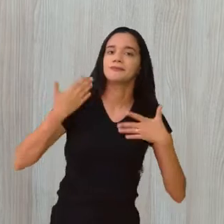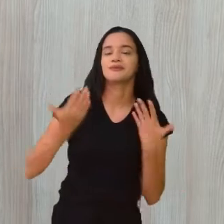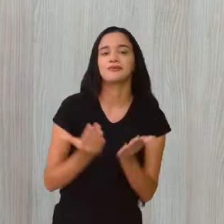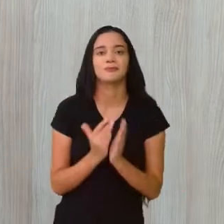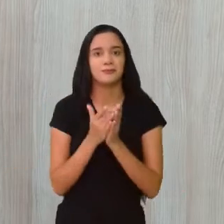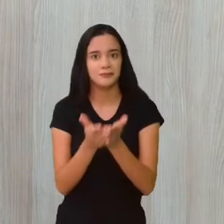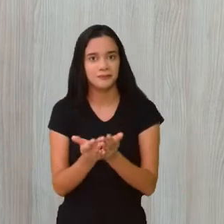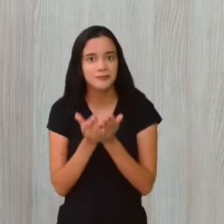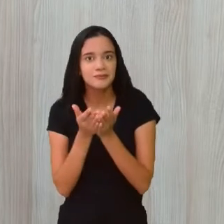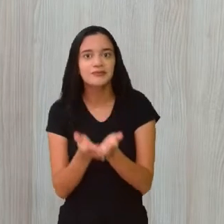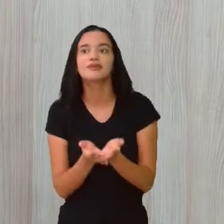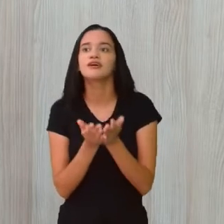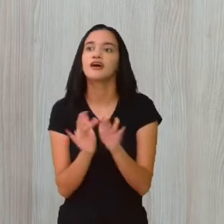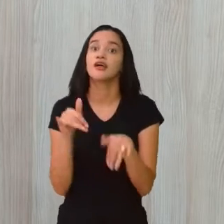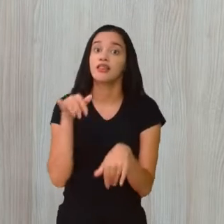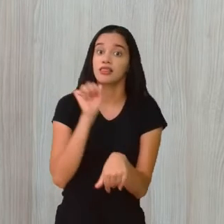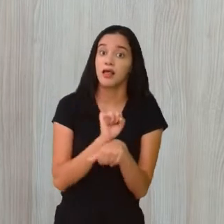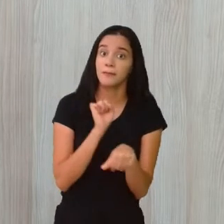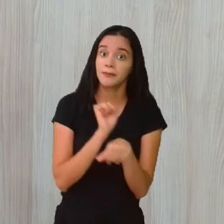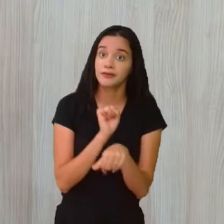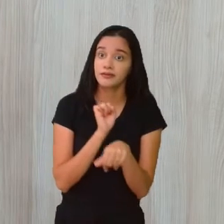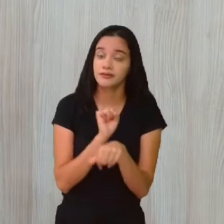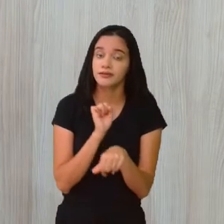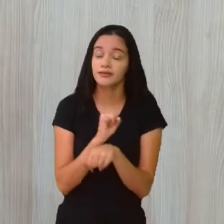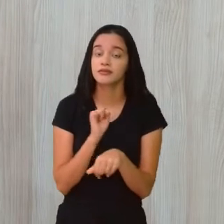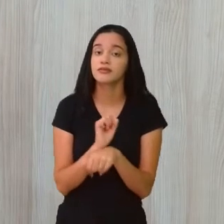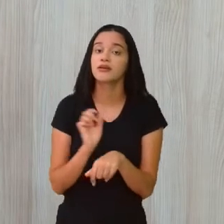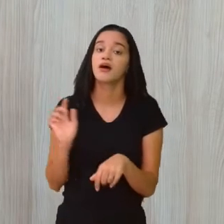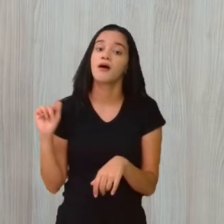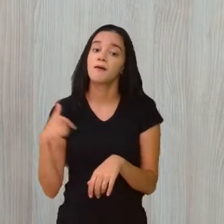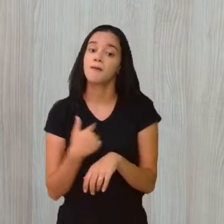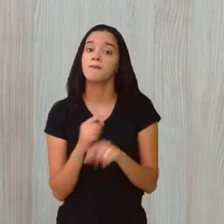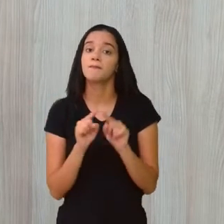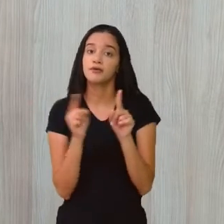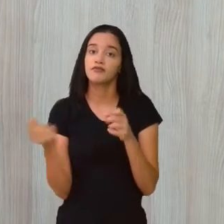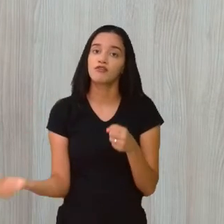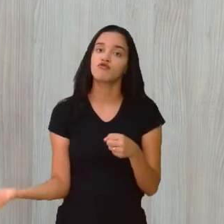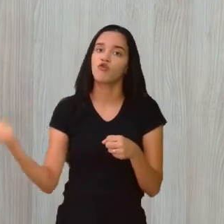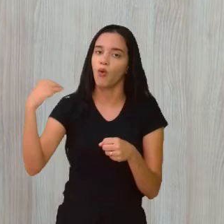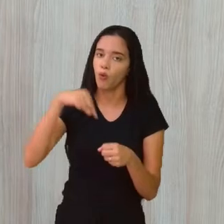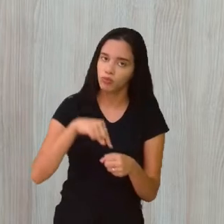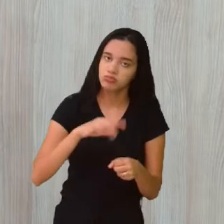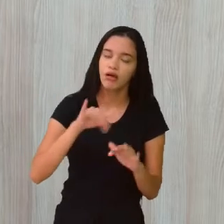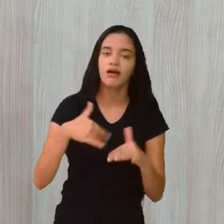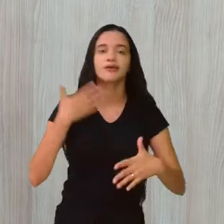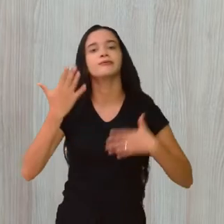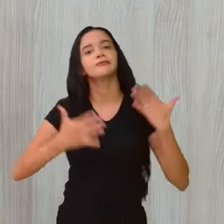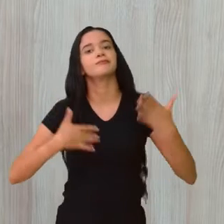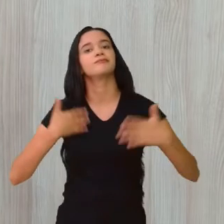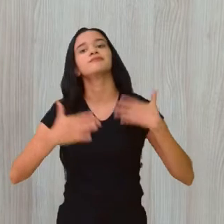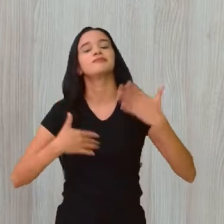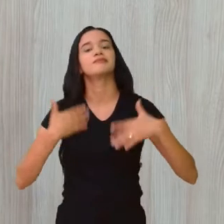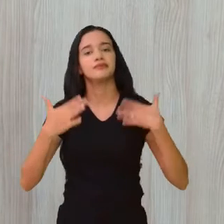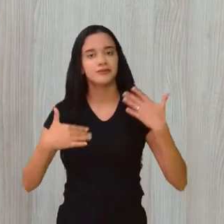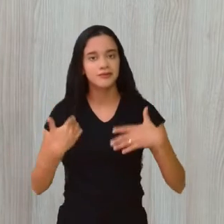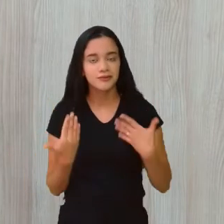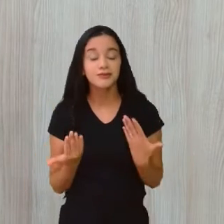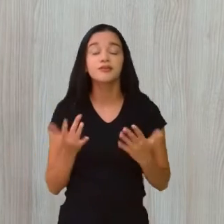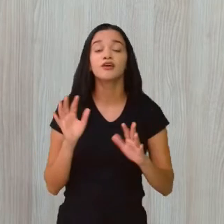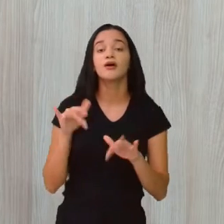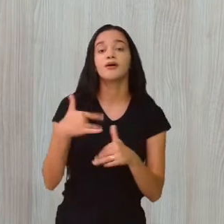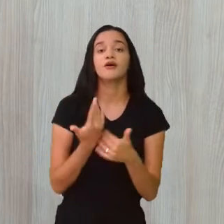escola. Que por enquanto está parado, mas eu acho que logo, logo vai voltar à normalidade e esses passeios poderão ser agendados